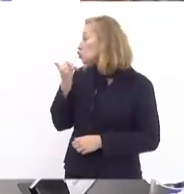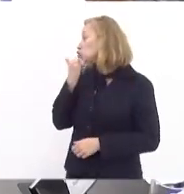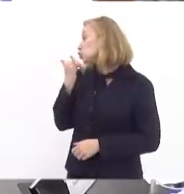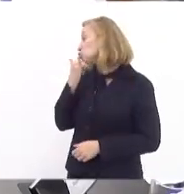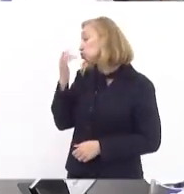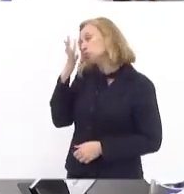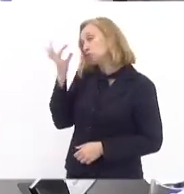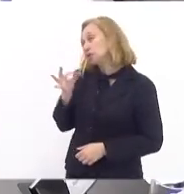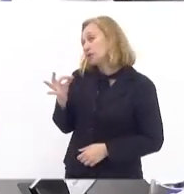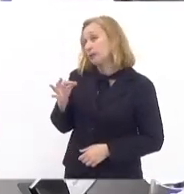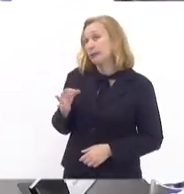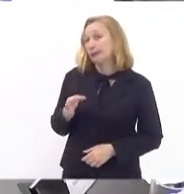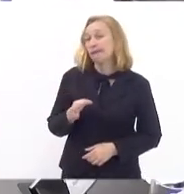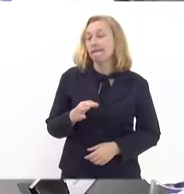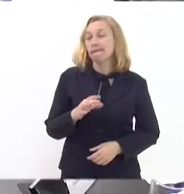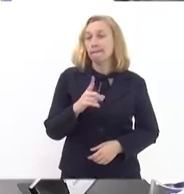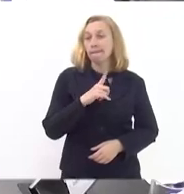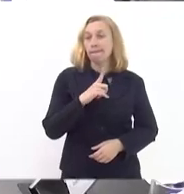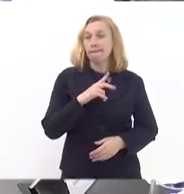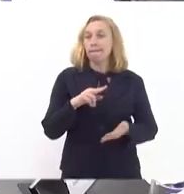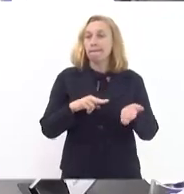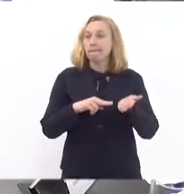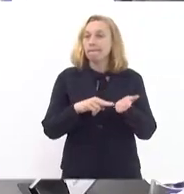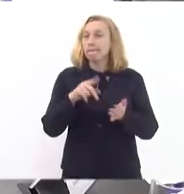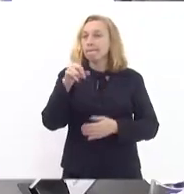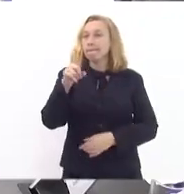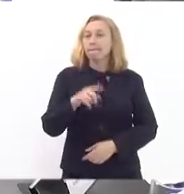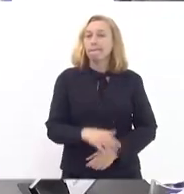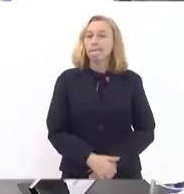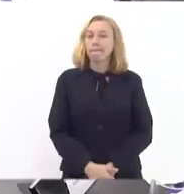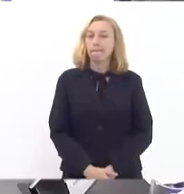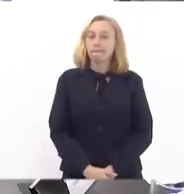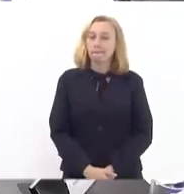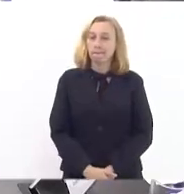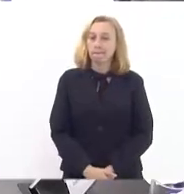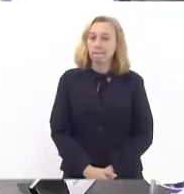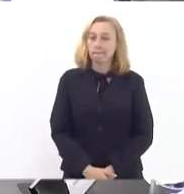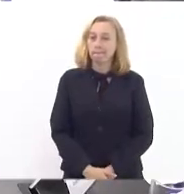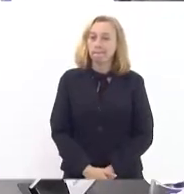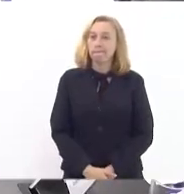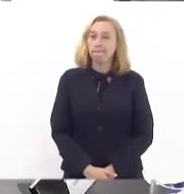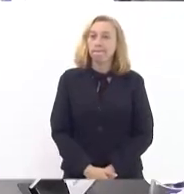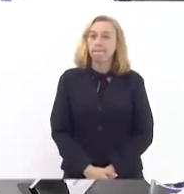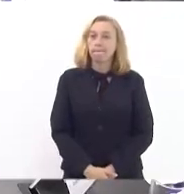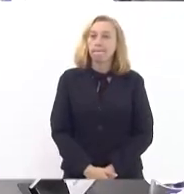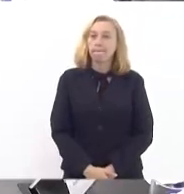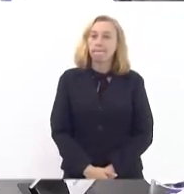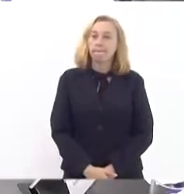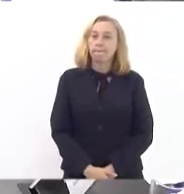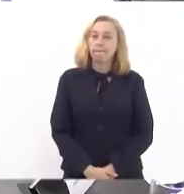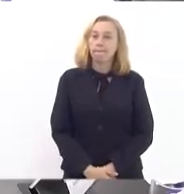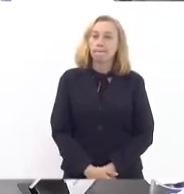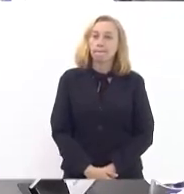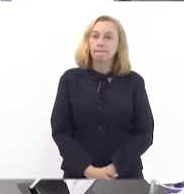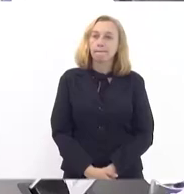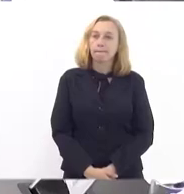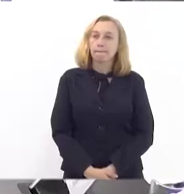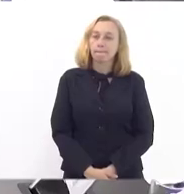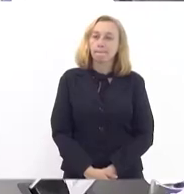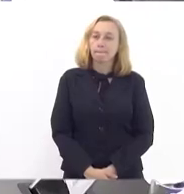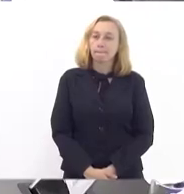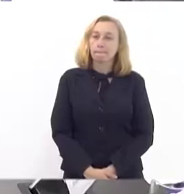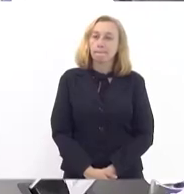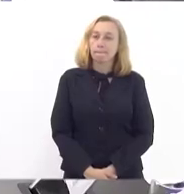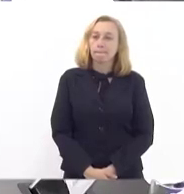eu não sabia Cadê o vestir esqueceu de avisar tá bom